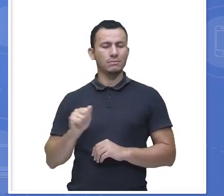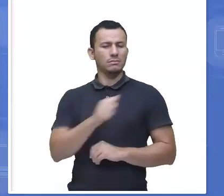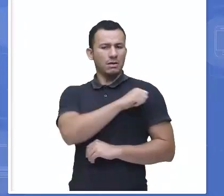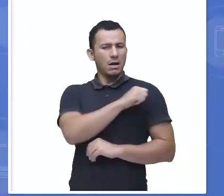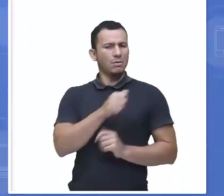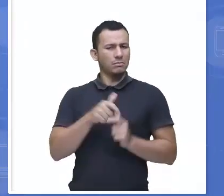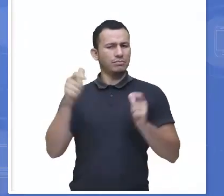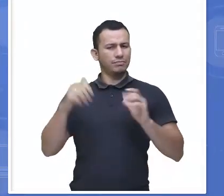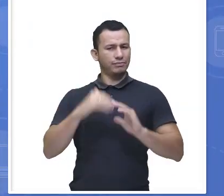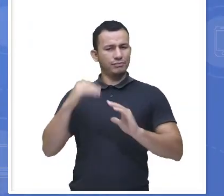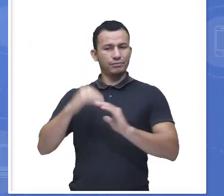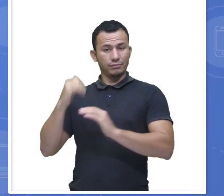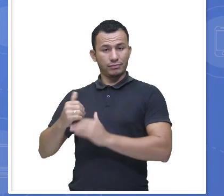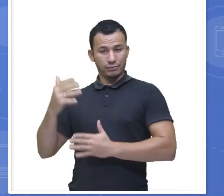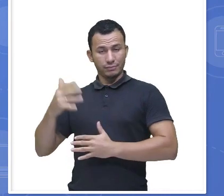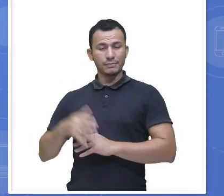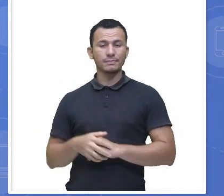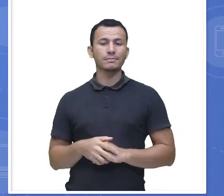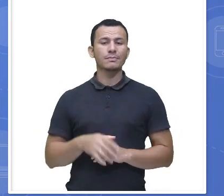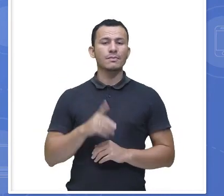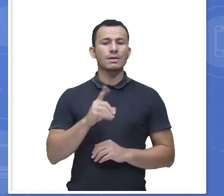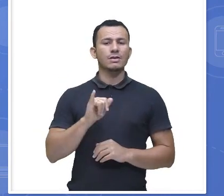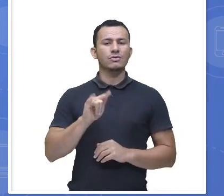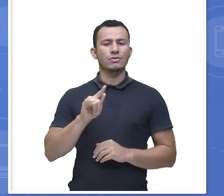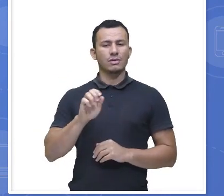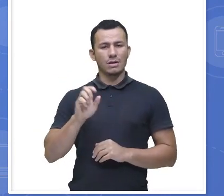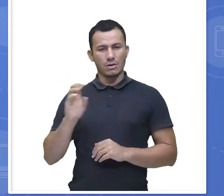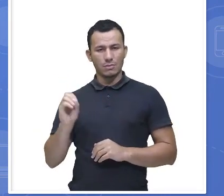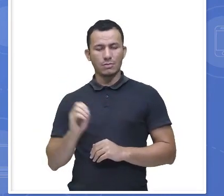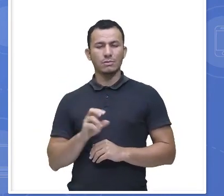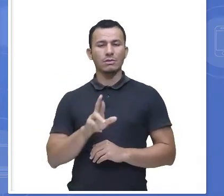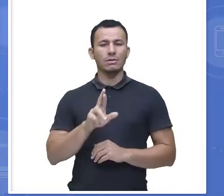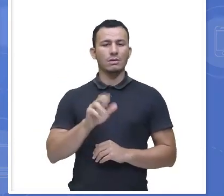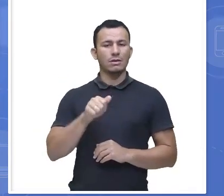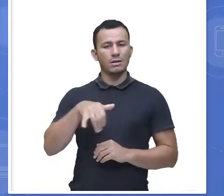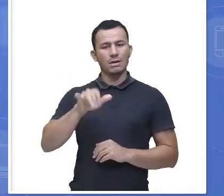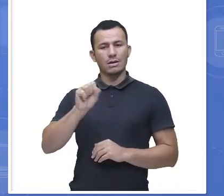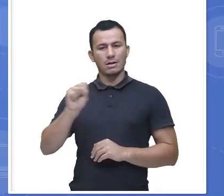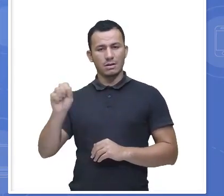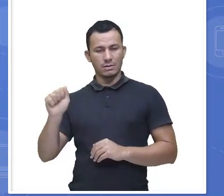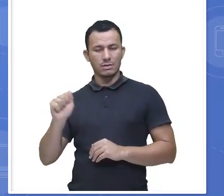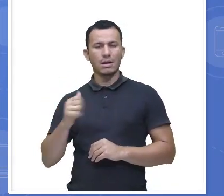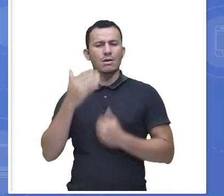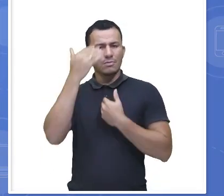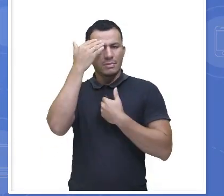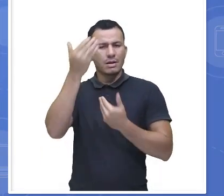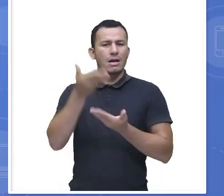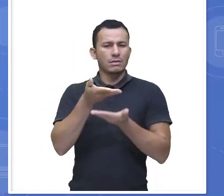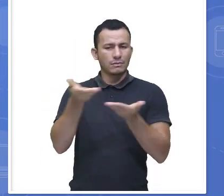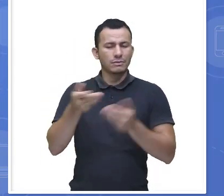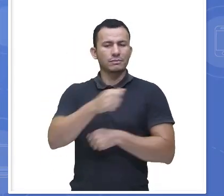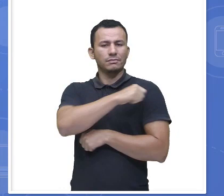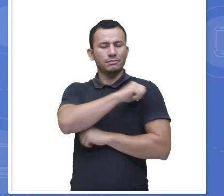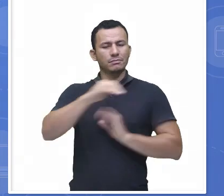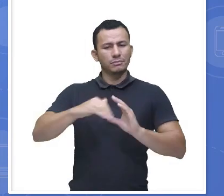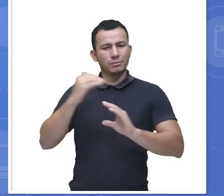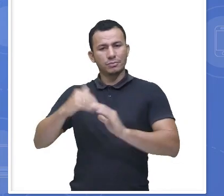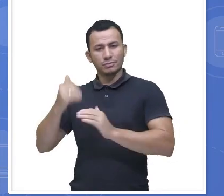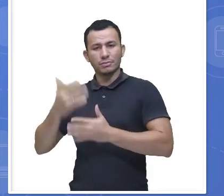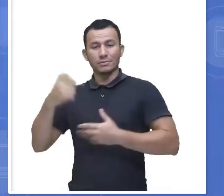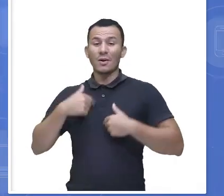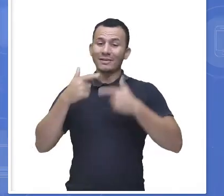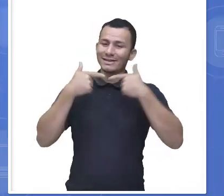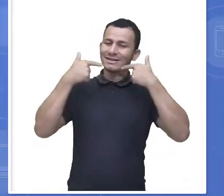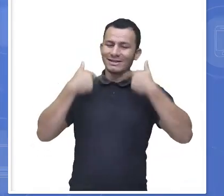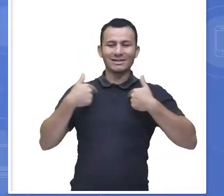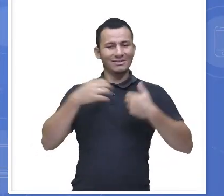participando, Diego, quem mais? Raíssa. Gente, obrigada pela participação de vocês, fico muito feliz. Olha o meu